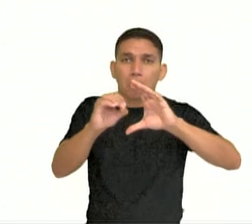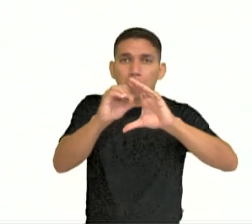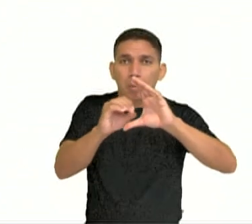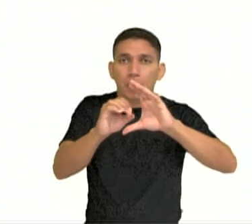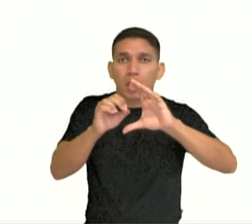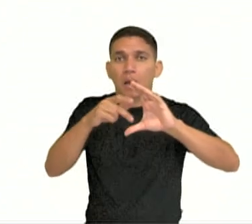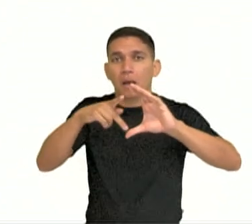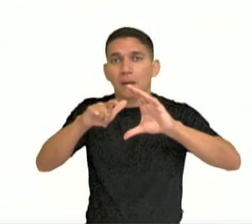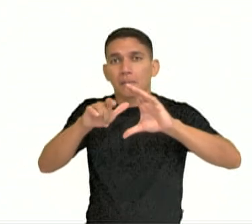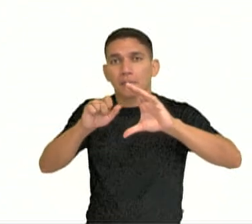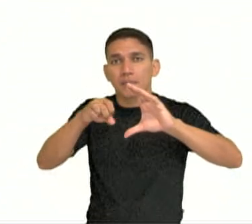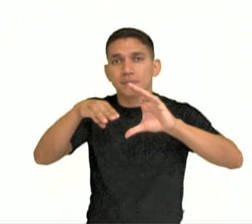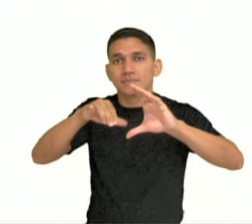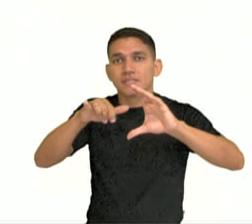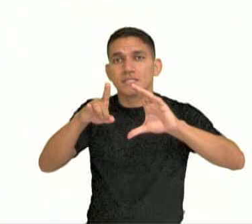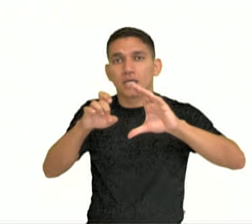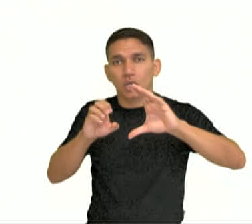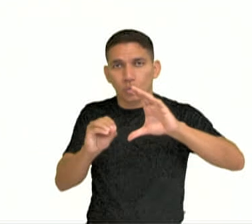de plasmídio.